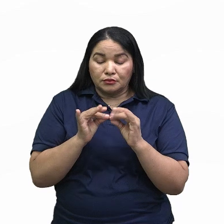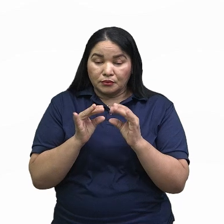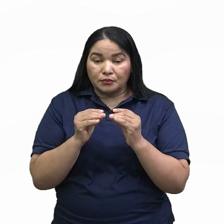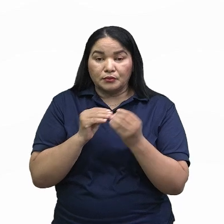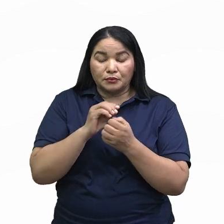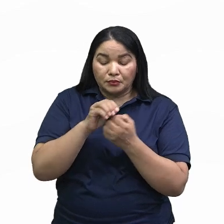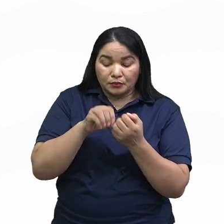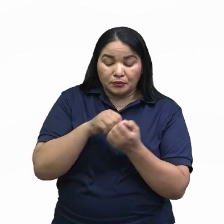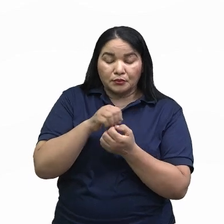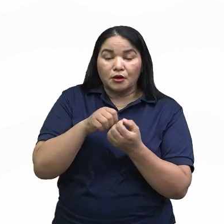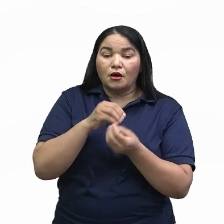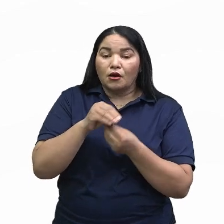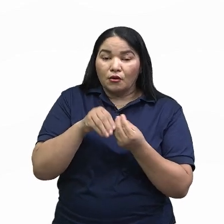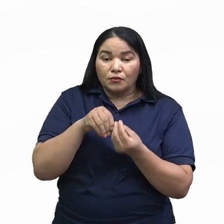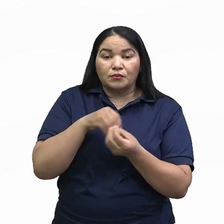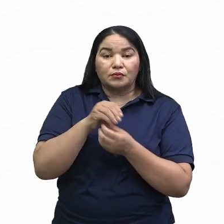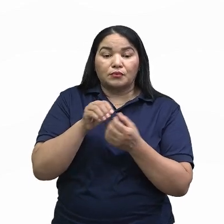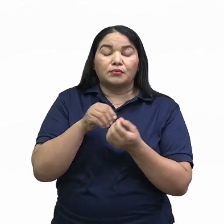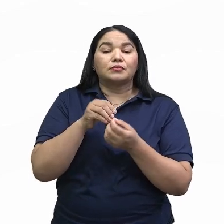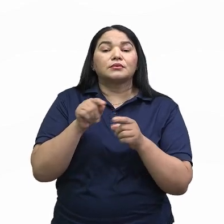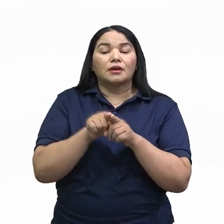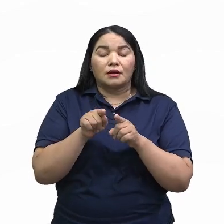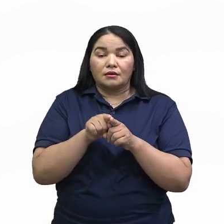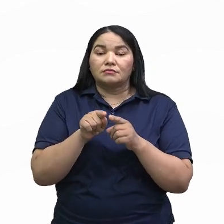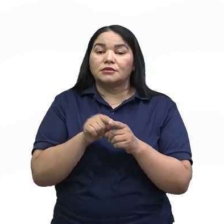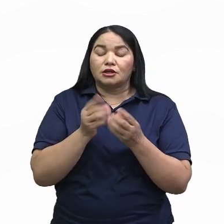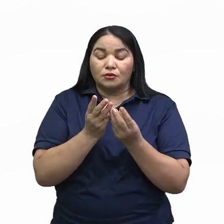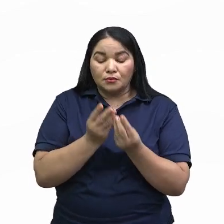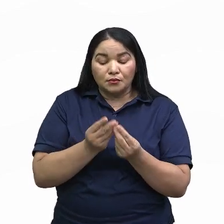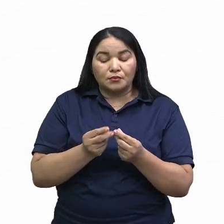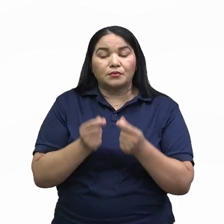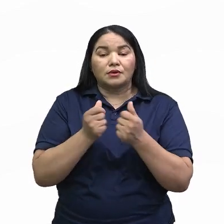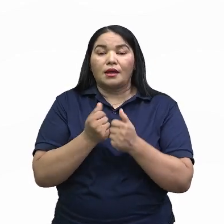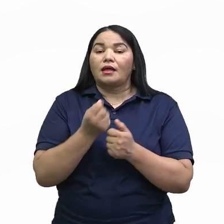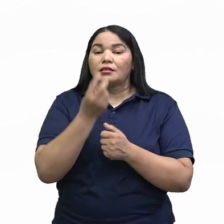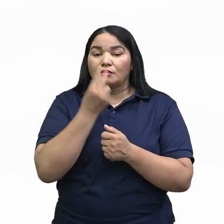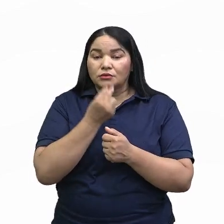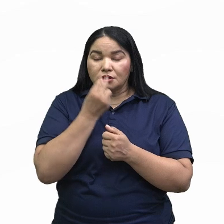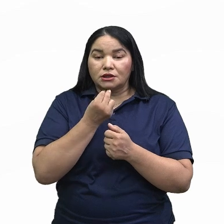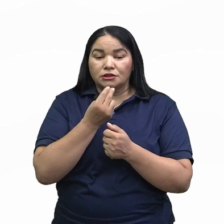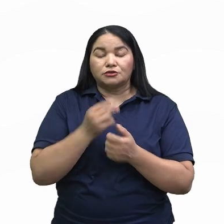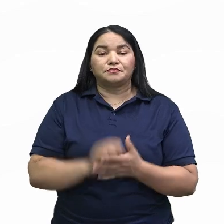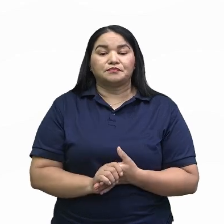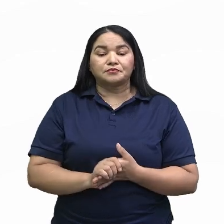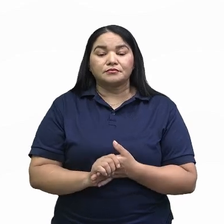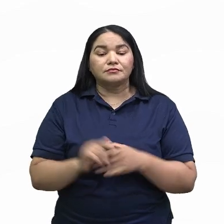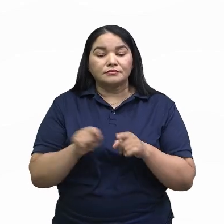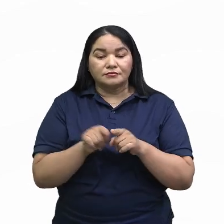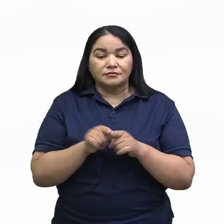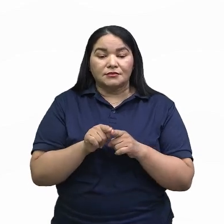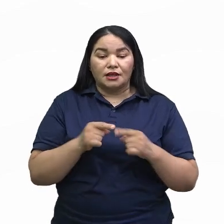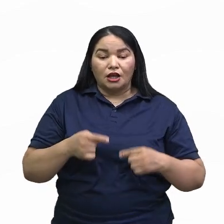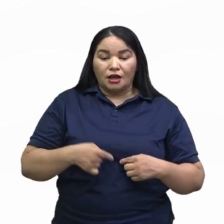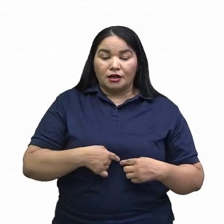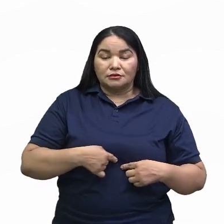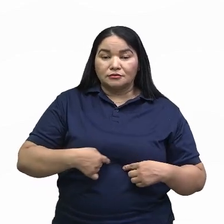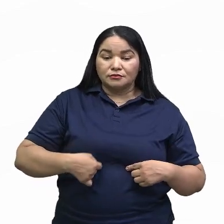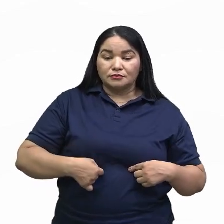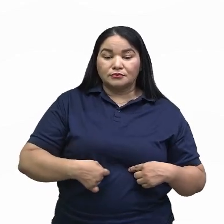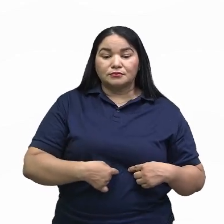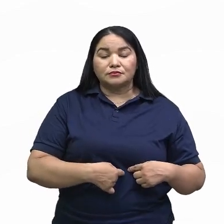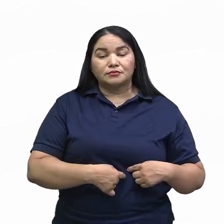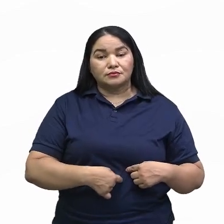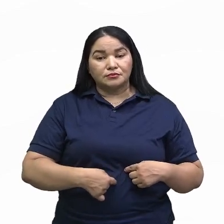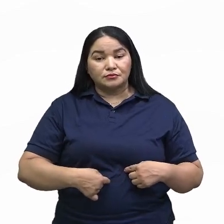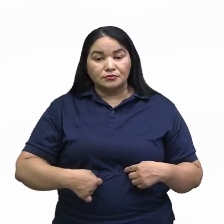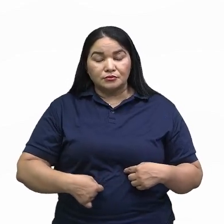partículas menores para que possa ser absorvido esses nutrientes, certo? E aí segue esse caminho ali da digestão, o alimento